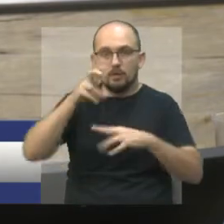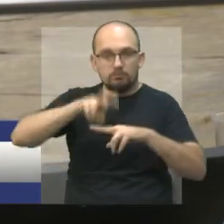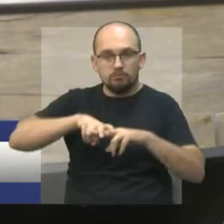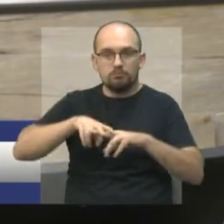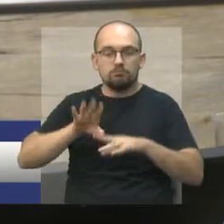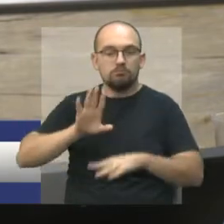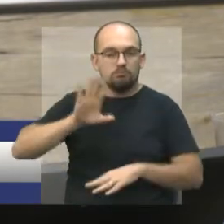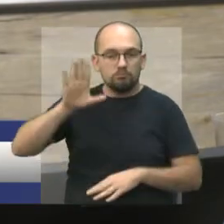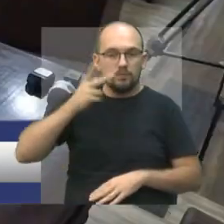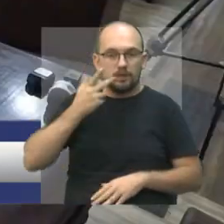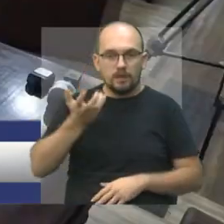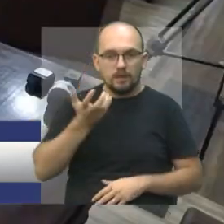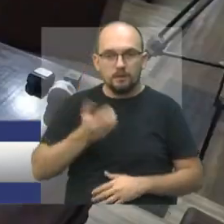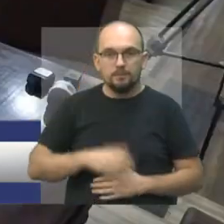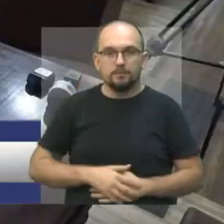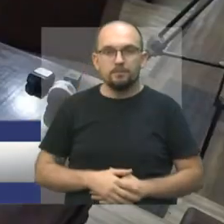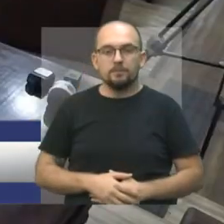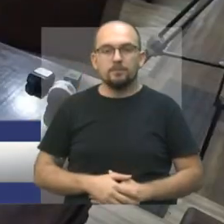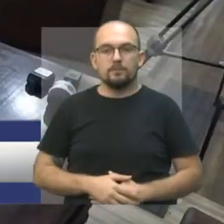palavra.